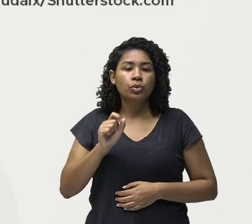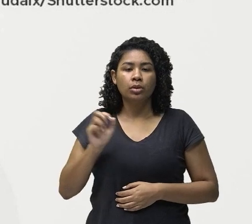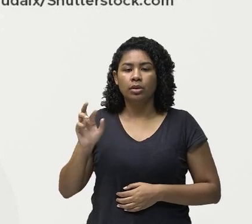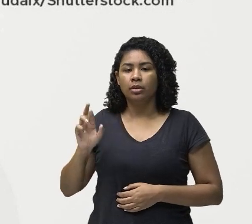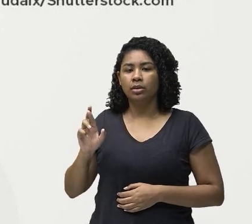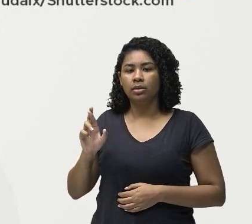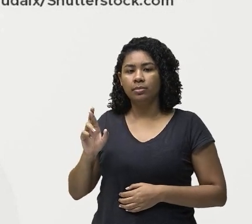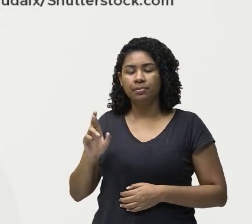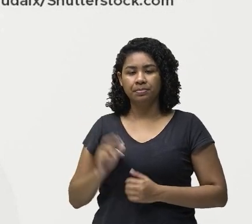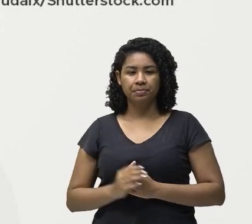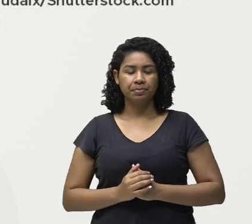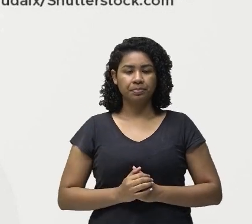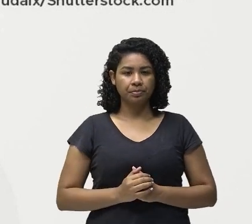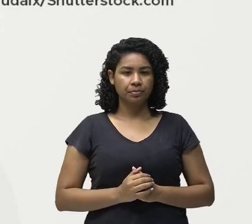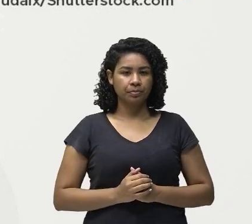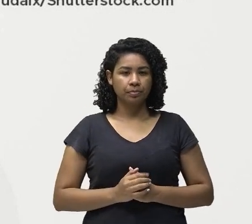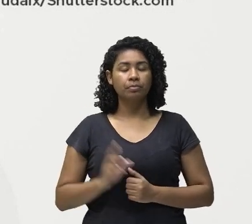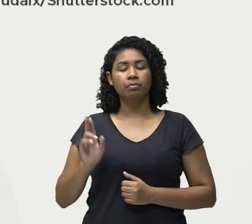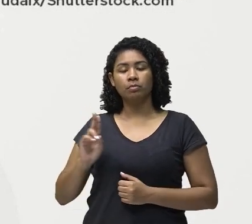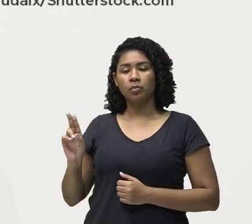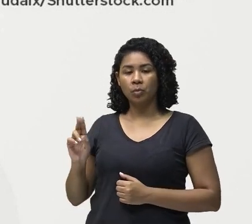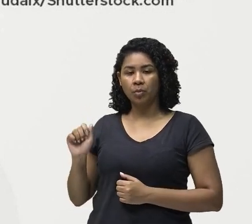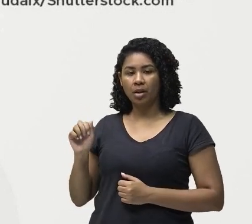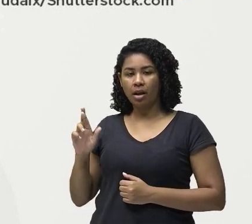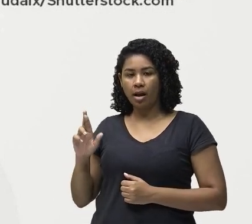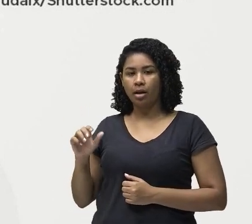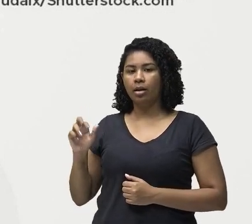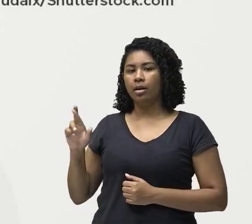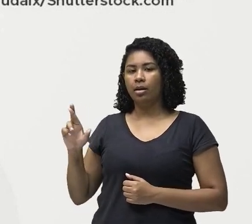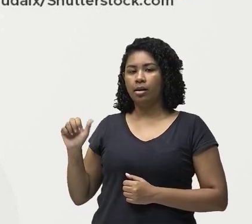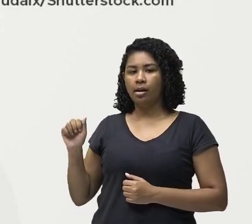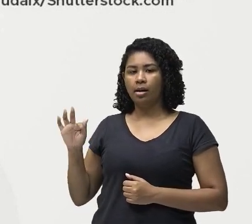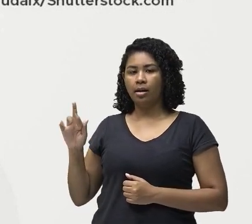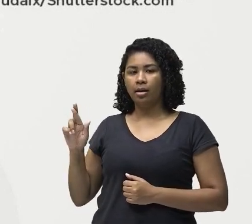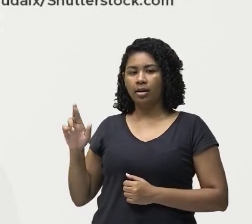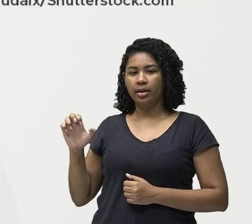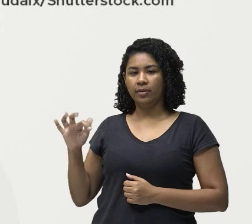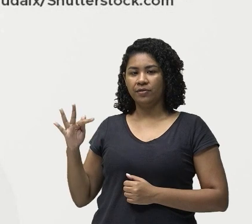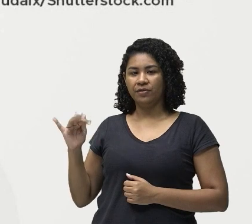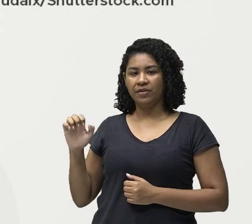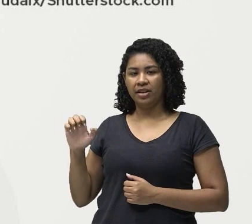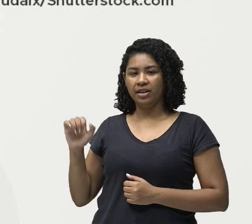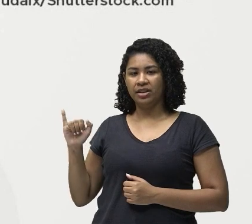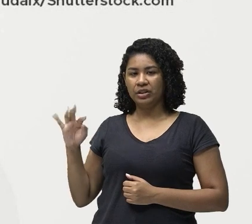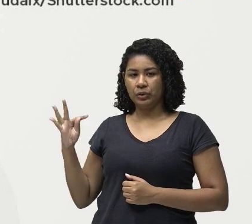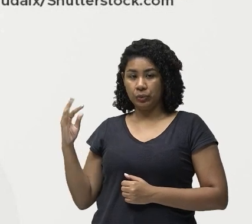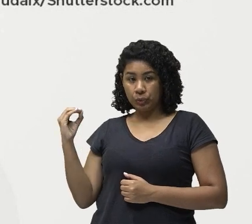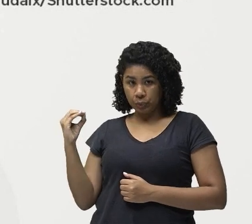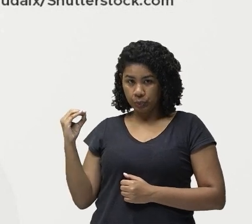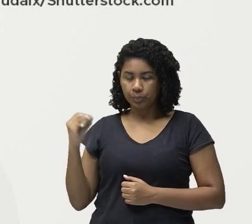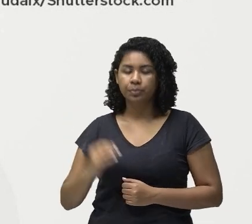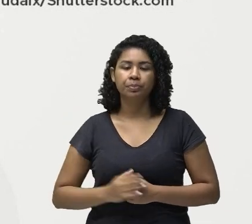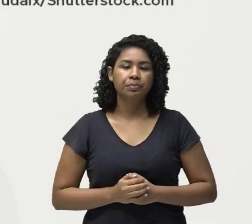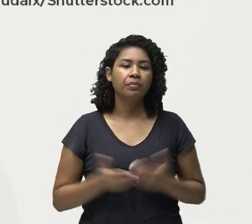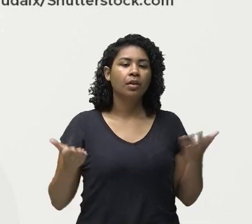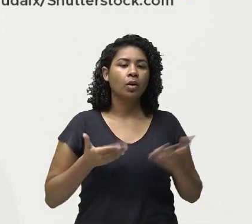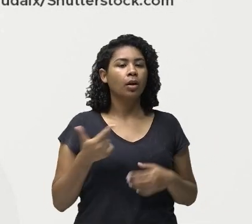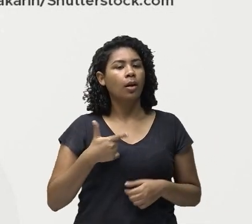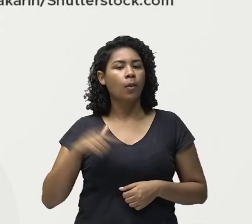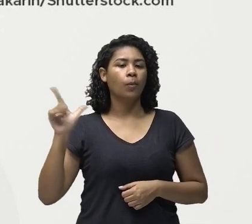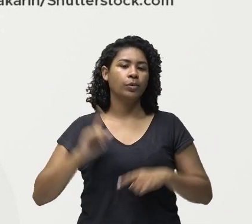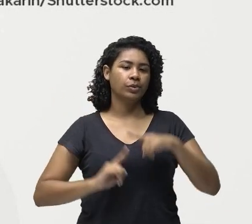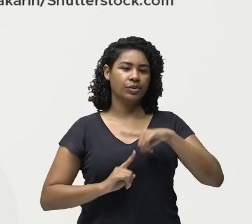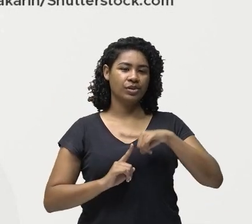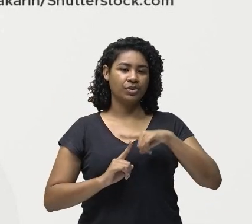é um ar rarefeito. Vamos continuar na cartela vendo o ar comprimido. Olha